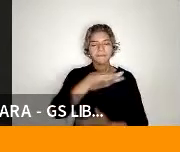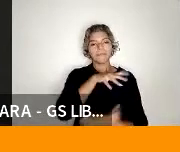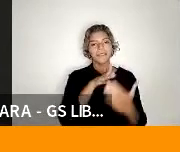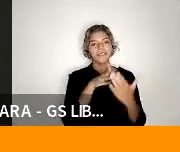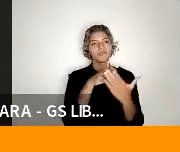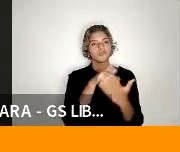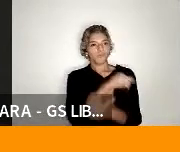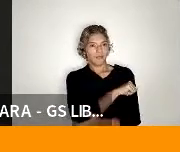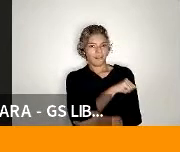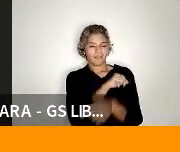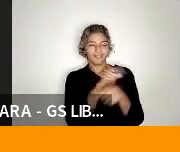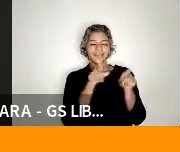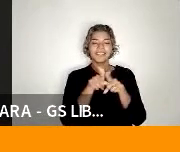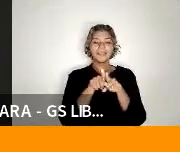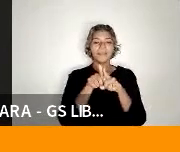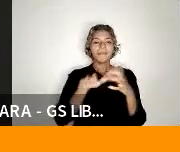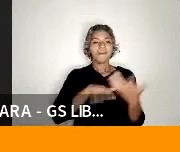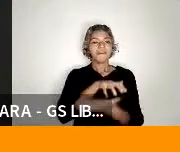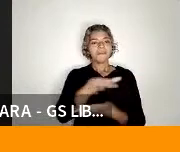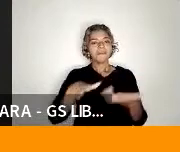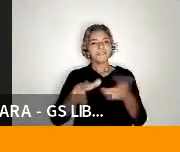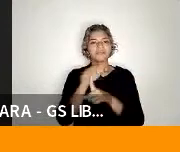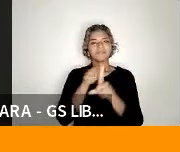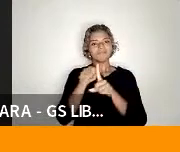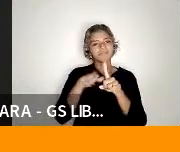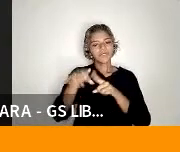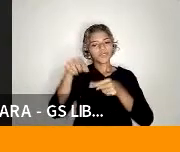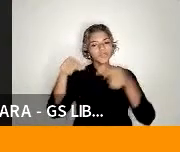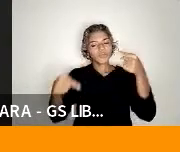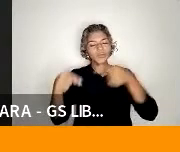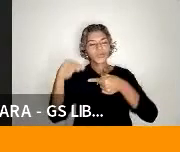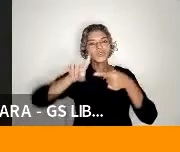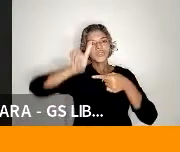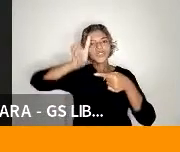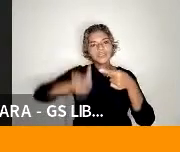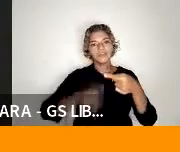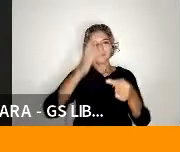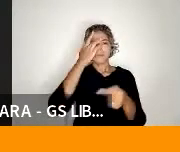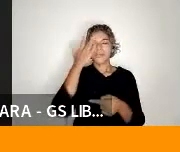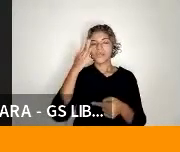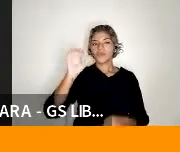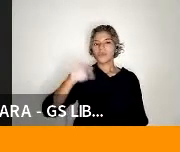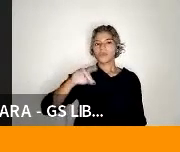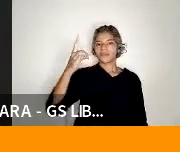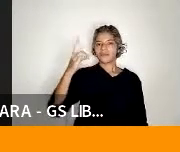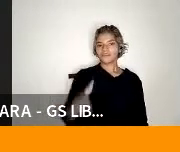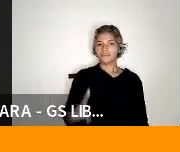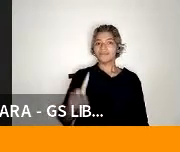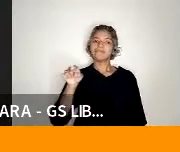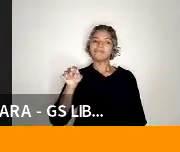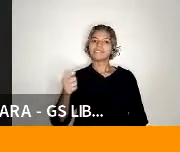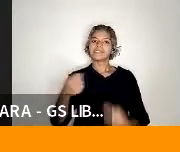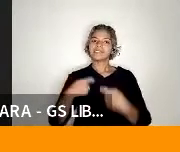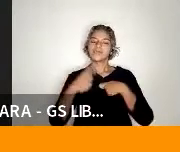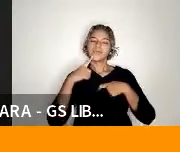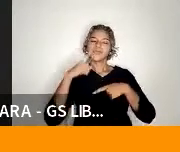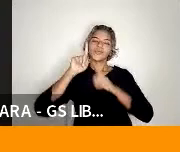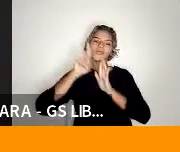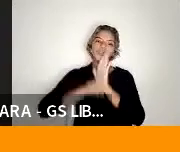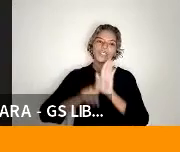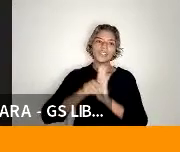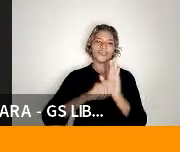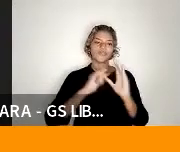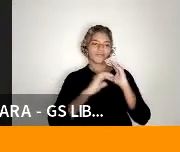movimentos sociais que discutiam o direito das pessoas com deficiência e que me levaram também a uma discussão do direito à comunicação. Eu destaco a Escola de